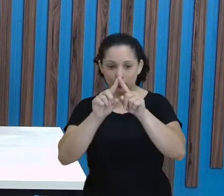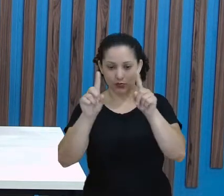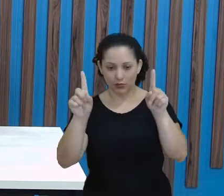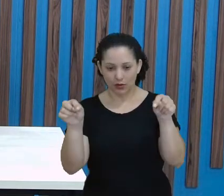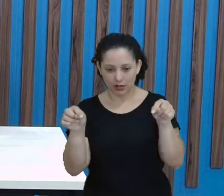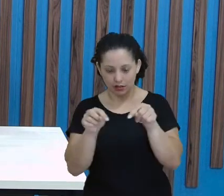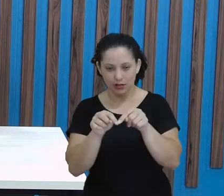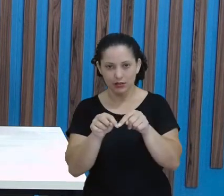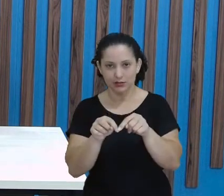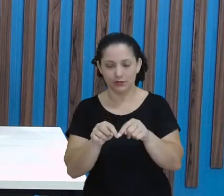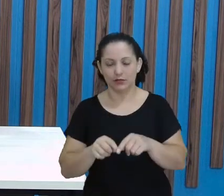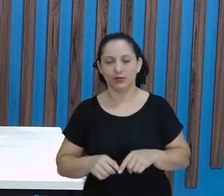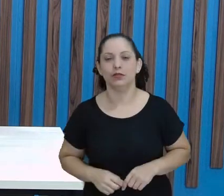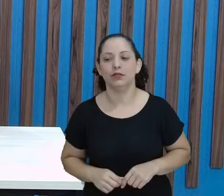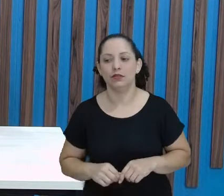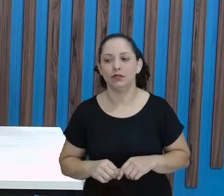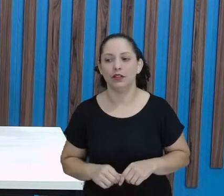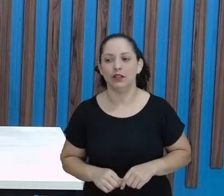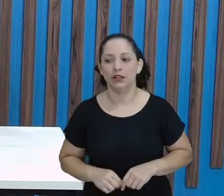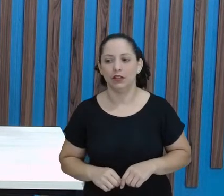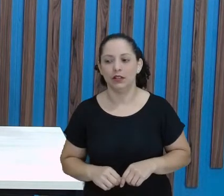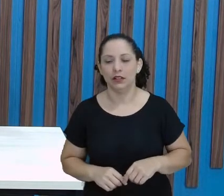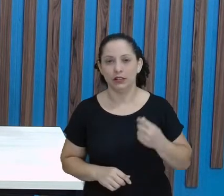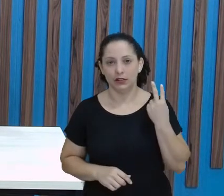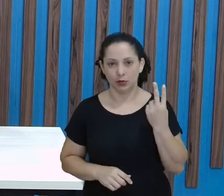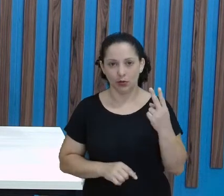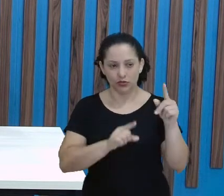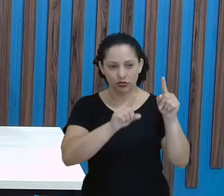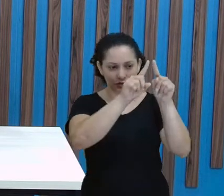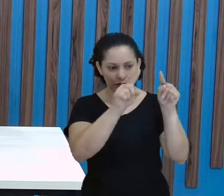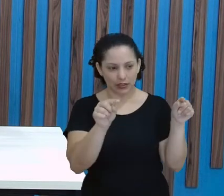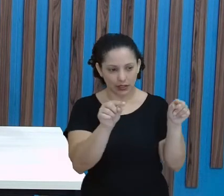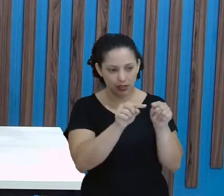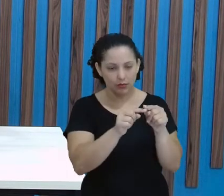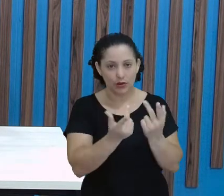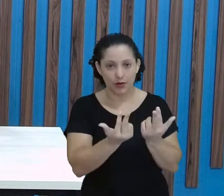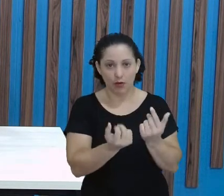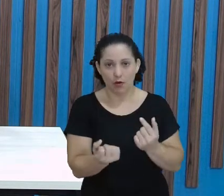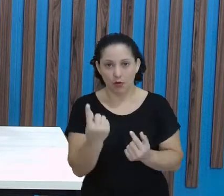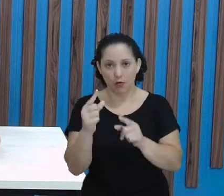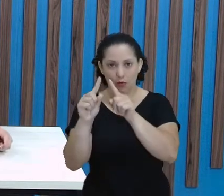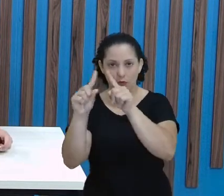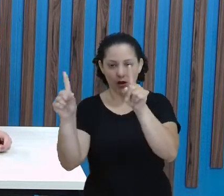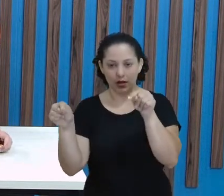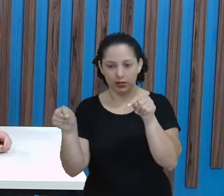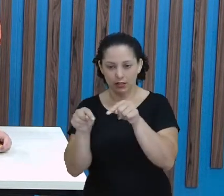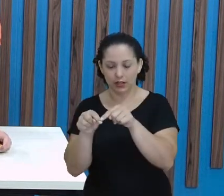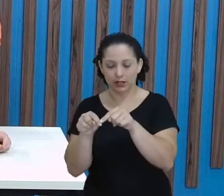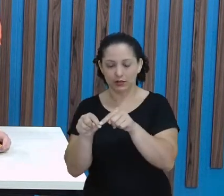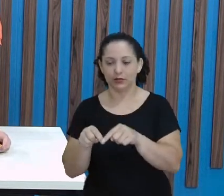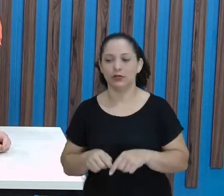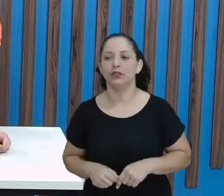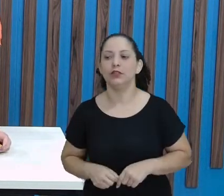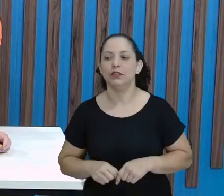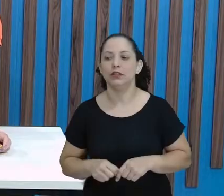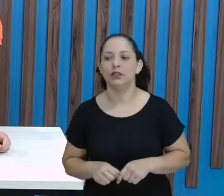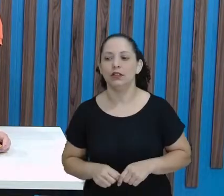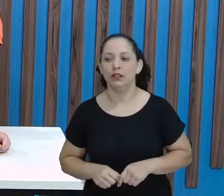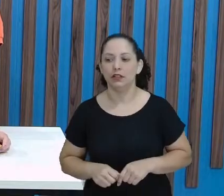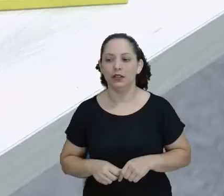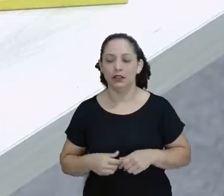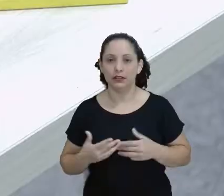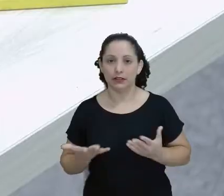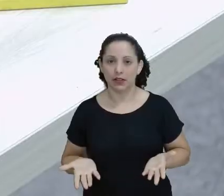quadrado. E como 2 triângulos é o mesmo que um quadrado, então eu estou fazendo aqui justamente